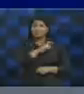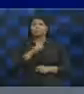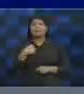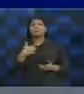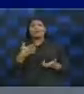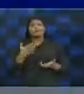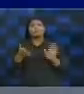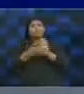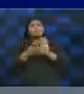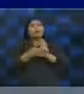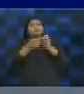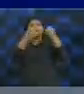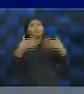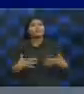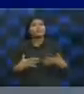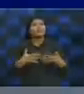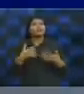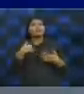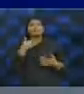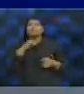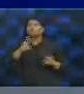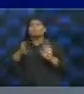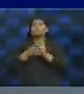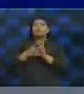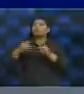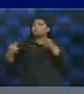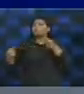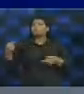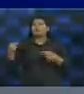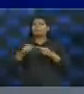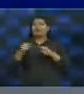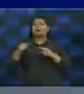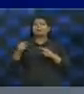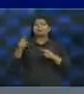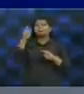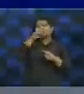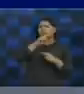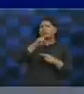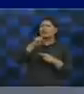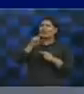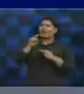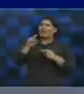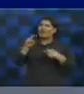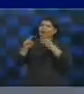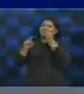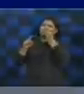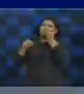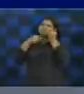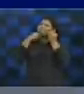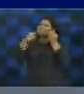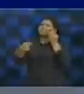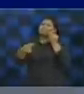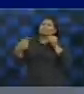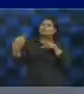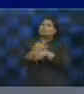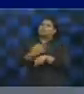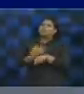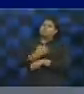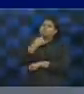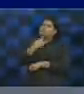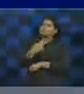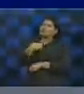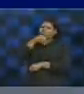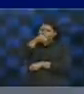só de propostas, mas nós não podemos ouvir mentiras contadas para a população e tomar como se nada tivesse acontecido. Ele fala